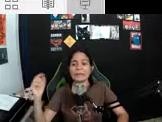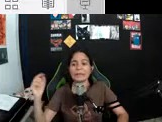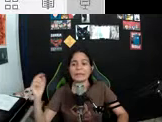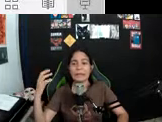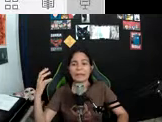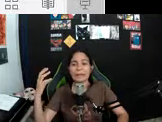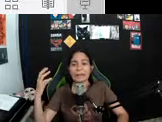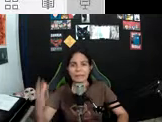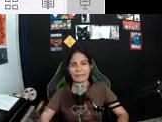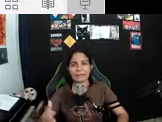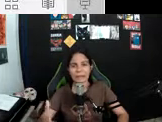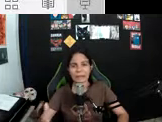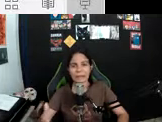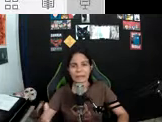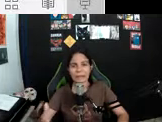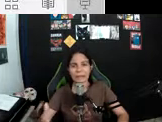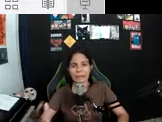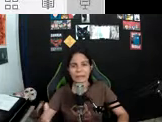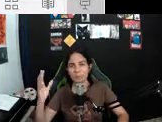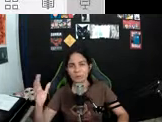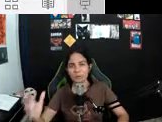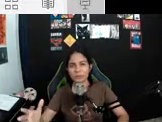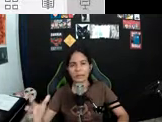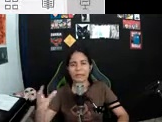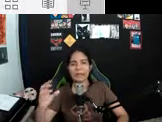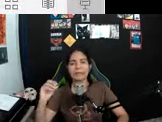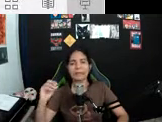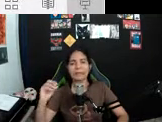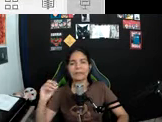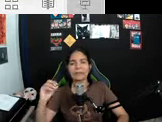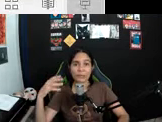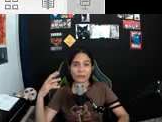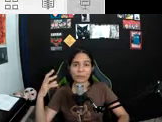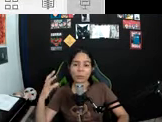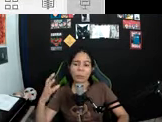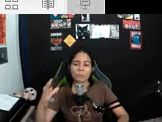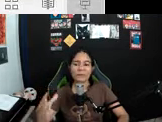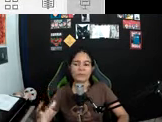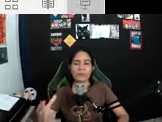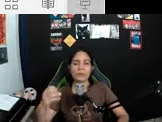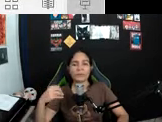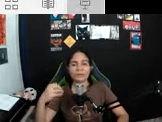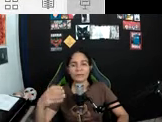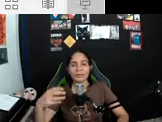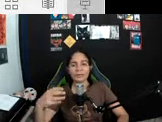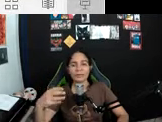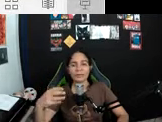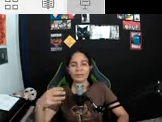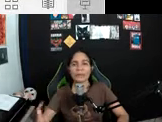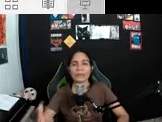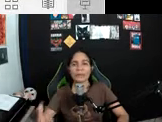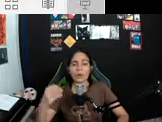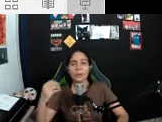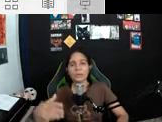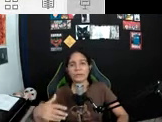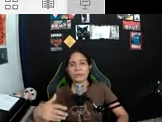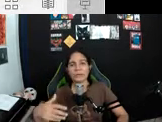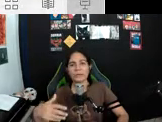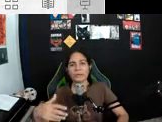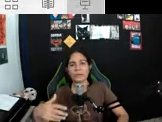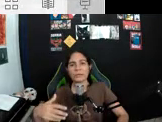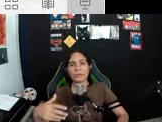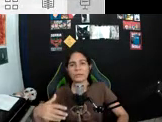Então, é necessário que vocês, como profissionais, né, e mesmo como pessoas, vocês tenham cuidado,